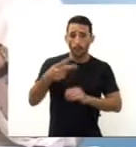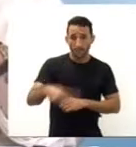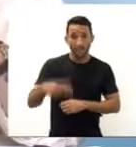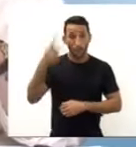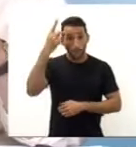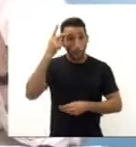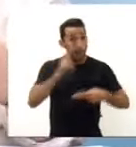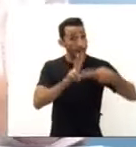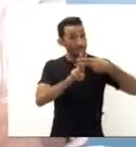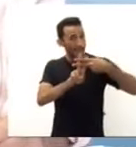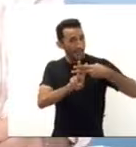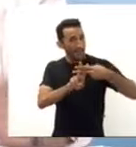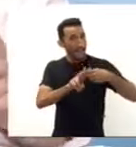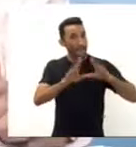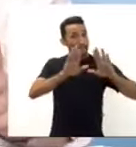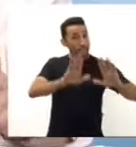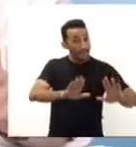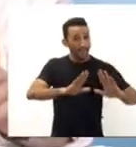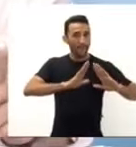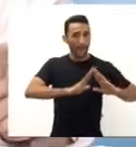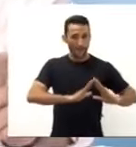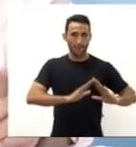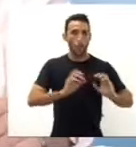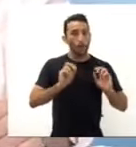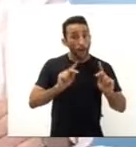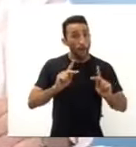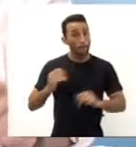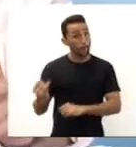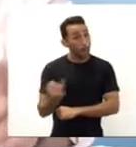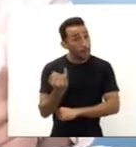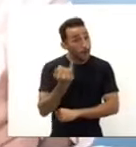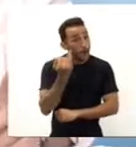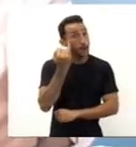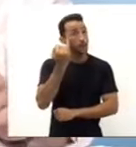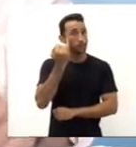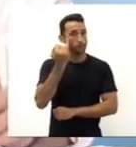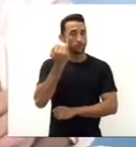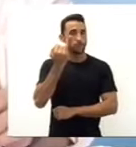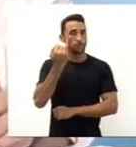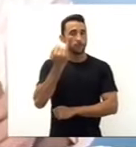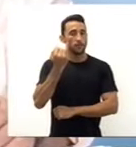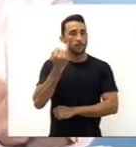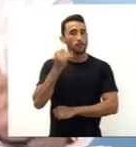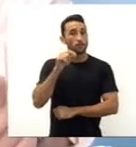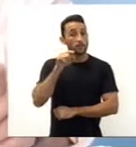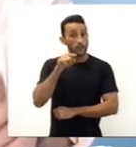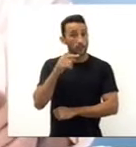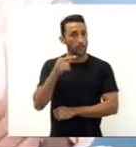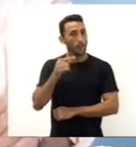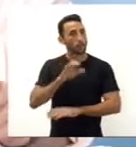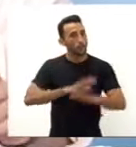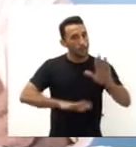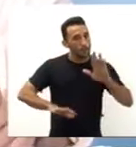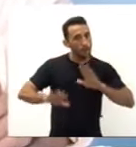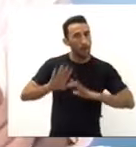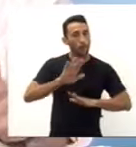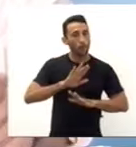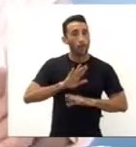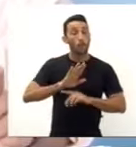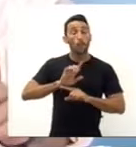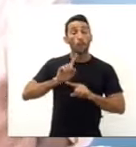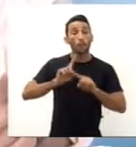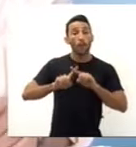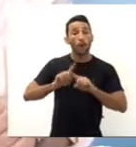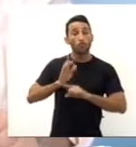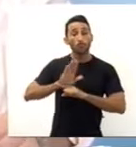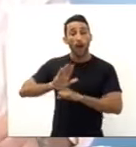Fique em Casa. Tá? É importante que fique em casa. Você estará fazendo a sua parte e contribuindo para que outras pessoas não